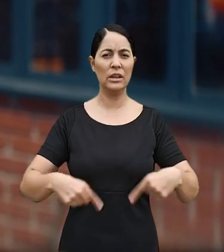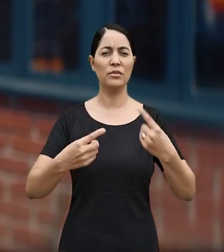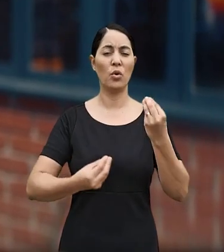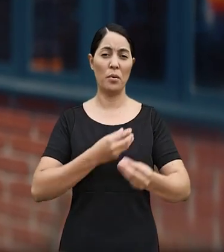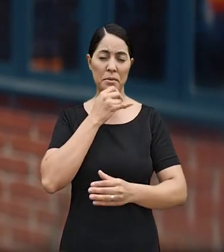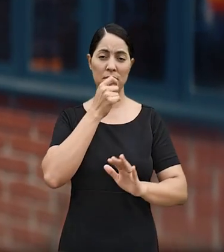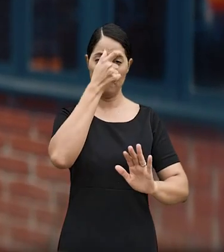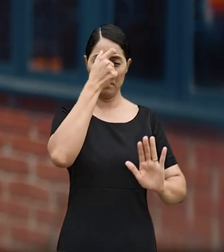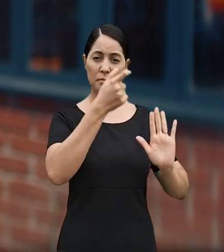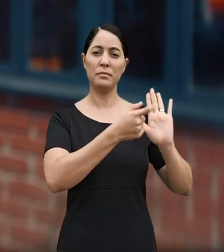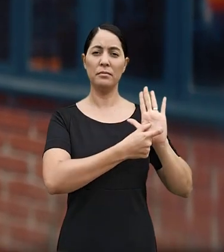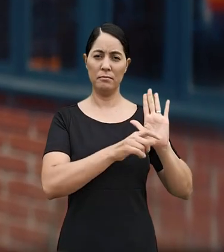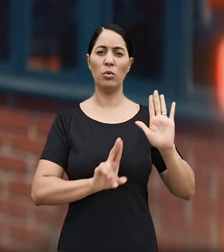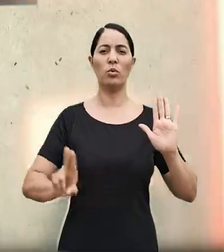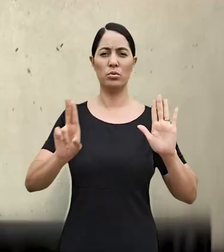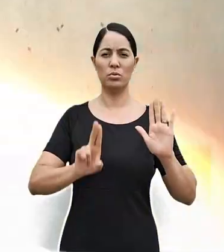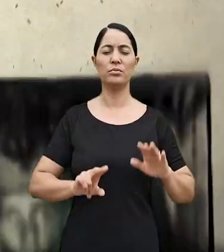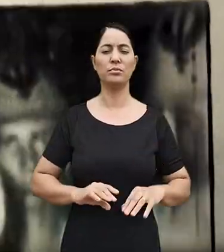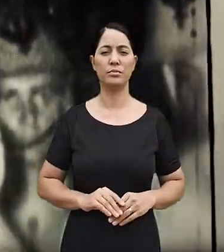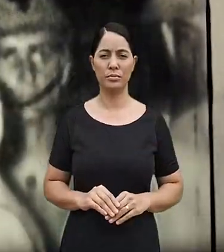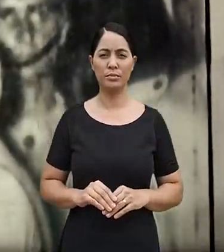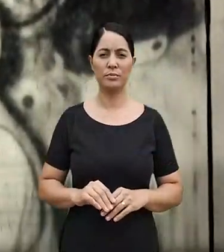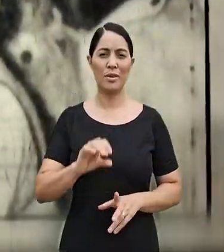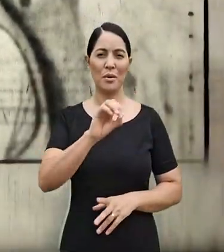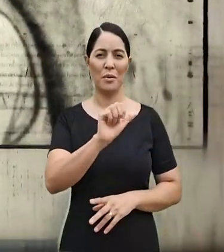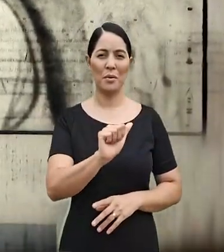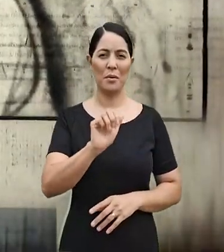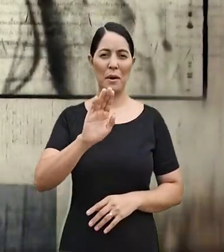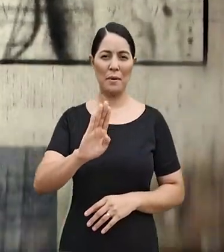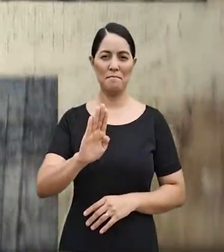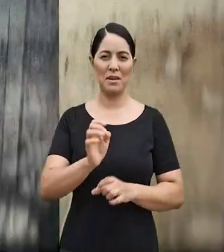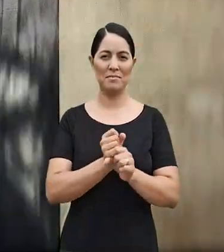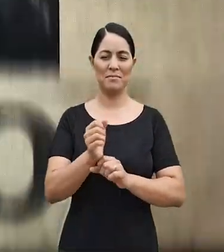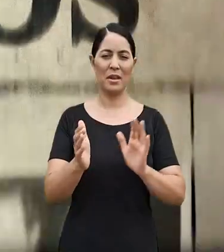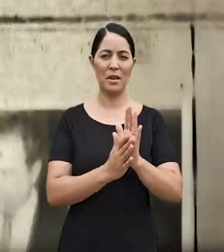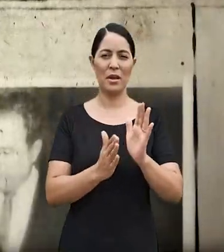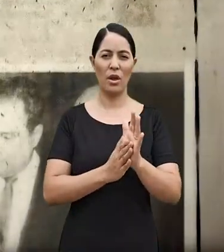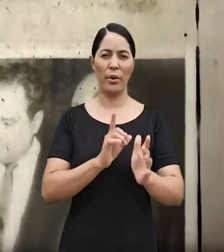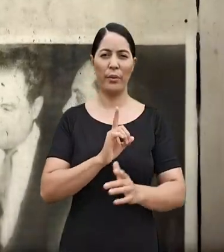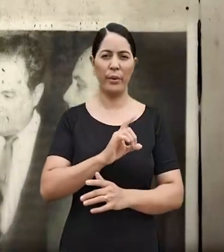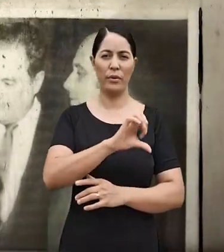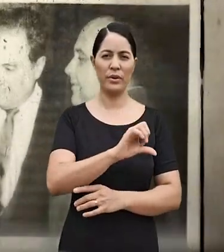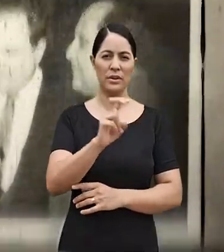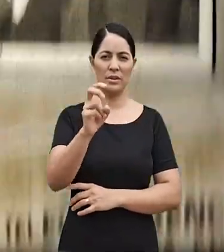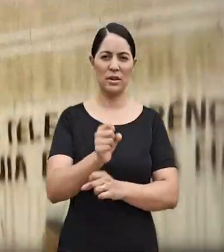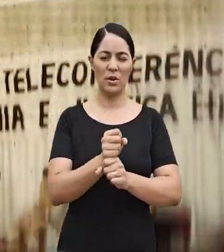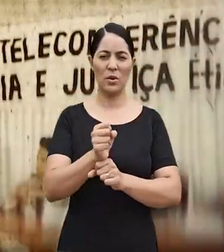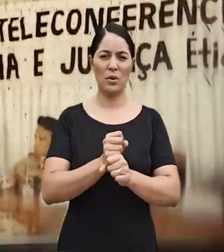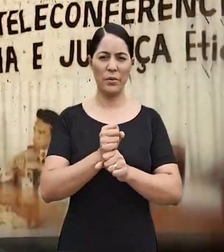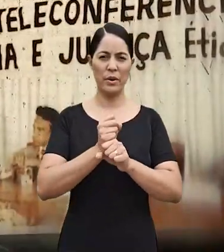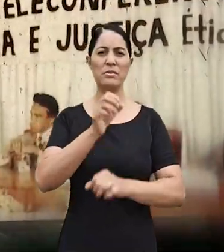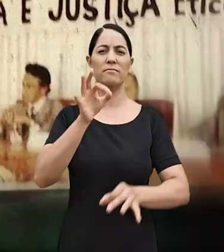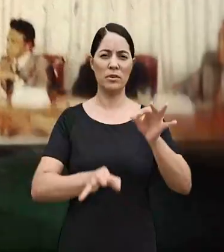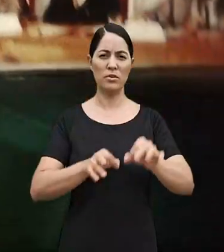uso da inteligência artificial. OAB. 95 anos de história. A defesa